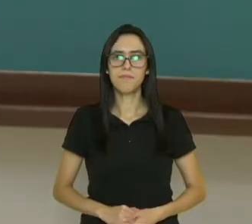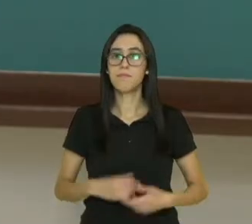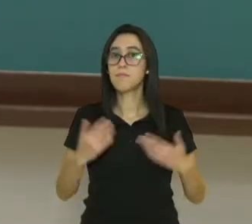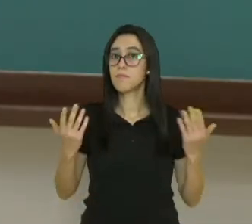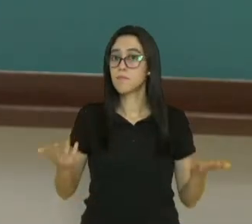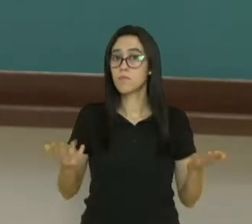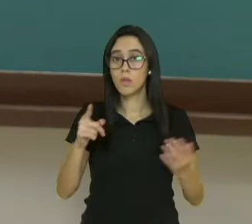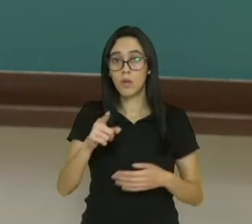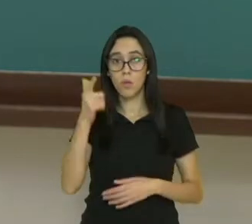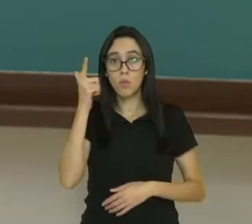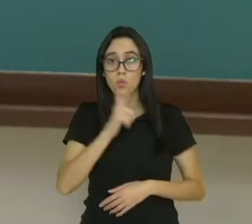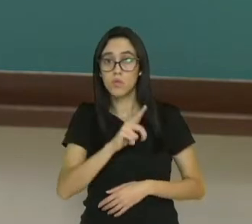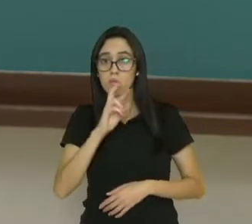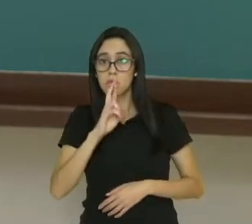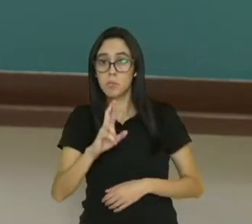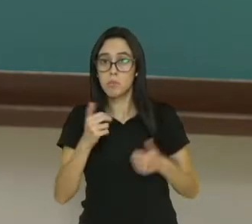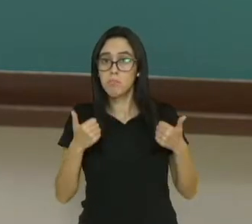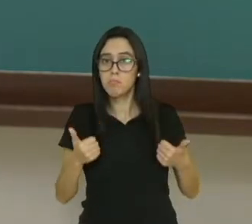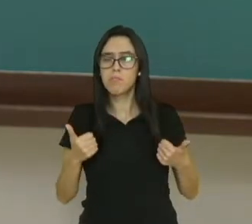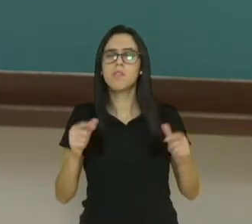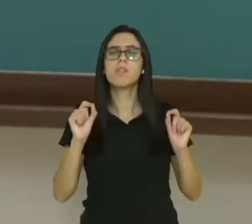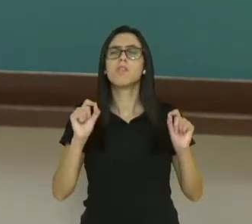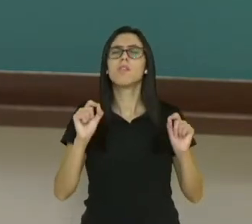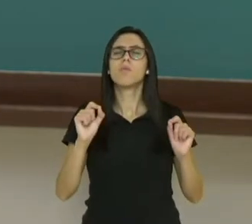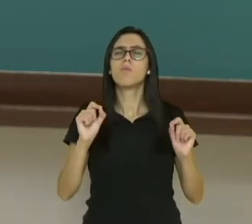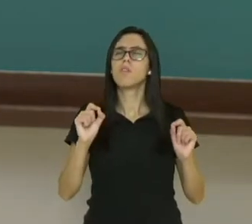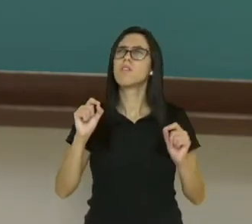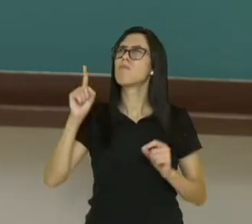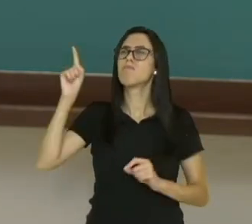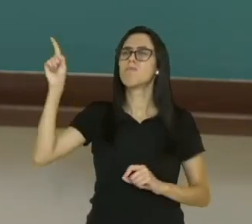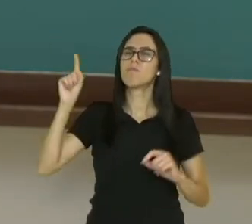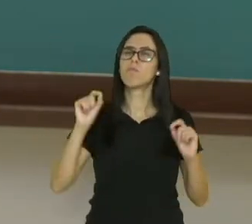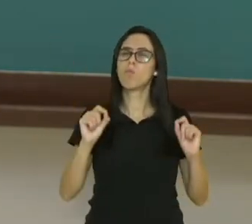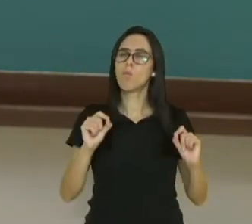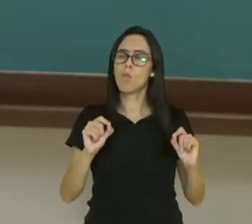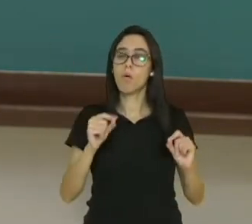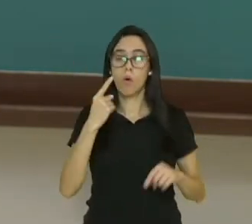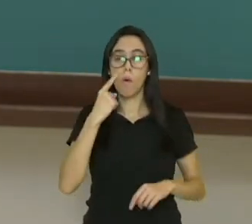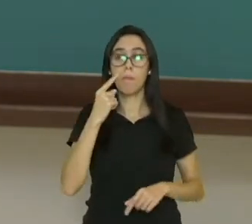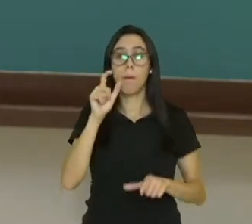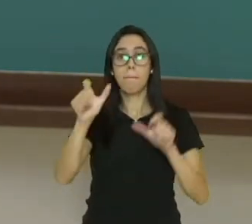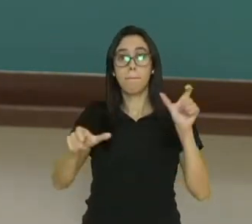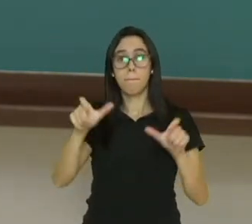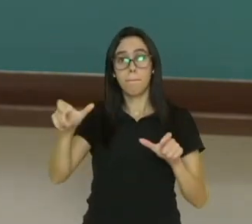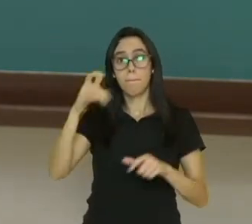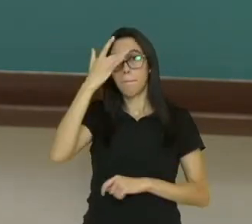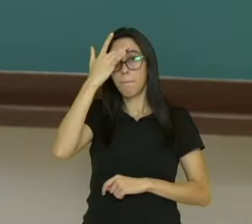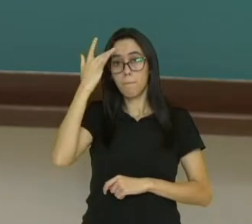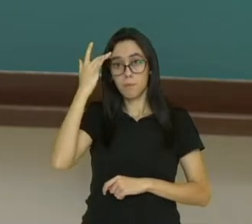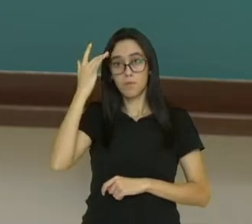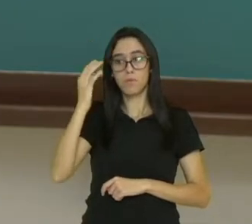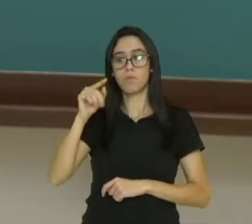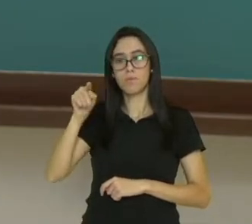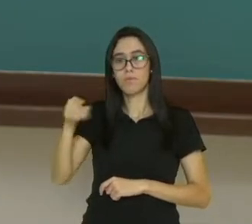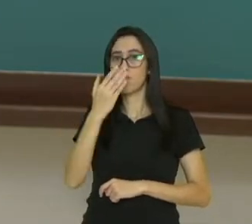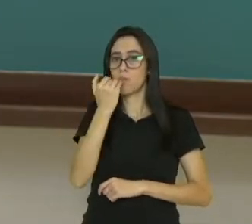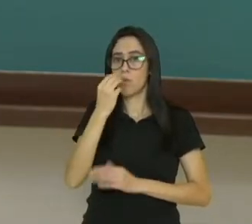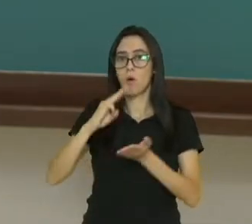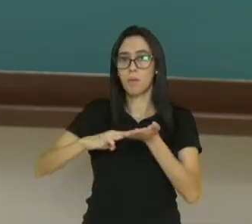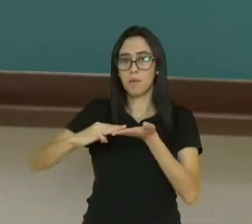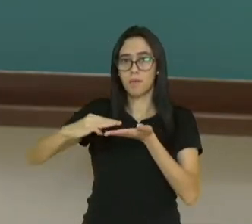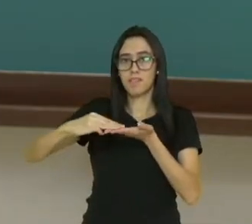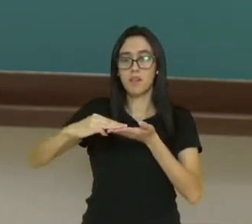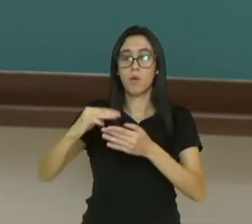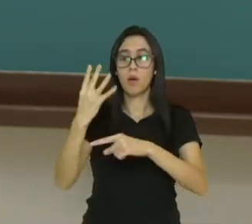Então, conseguiram resolver essa? O que nós estávamos querendo fazer? Olha lá, das pessoas que estavam na barraca de pastel, 4/5